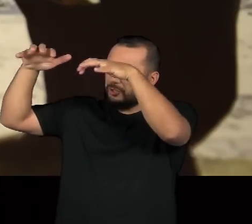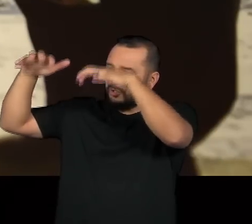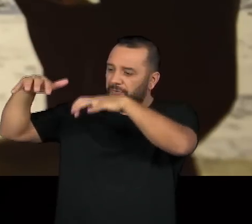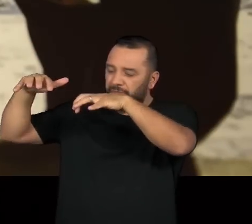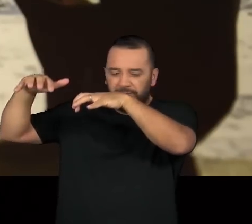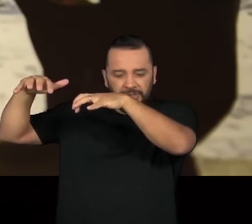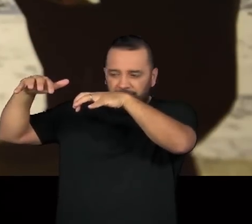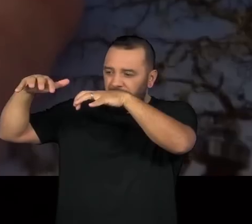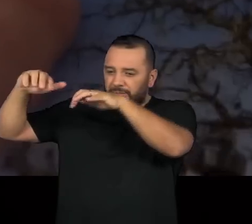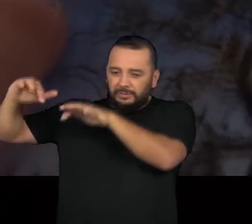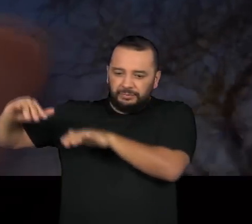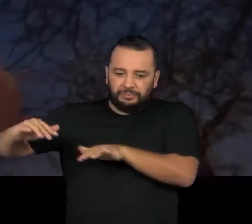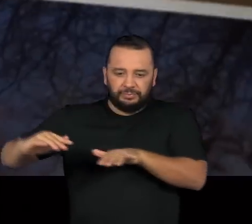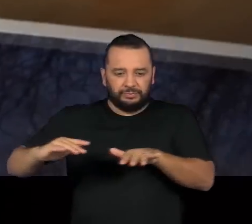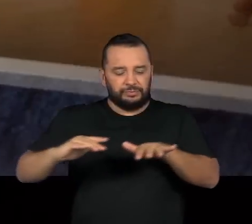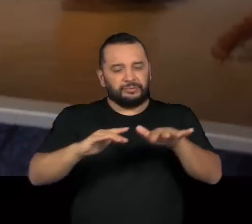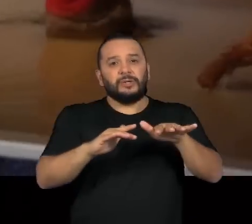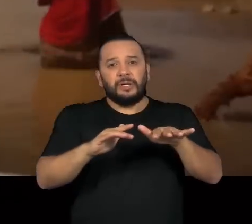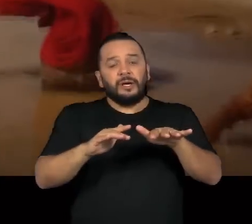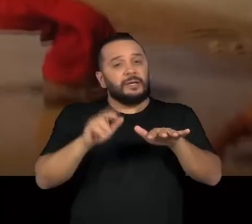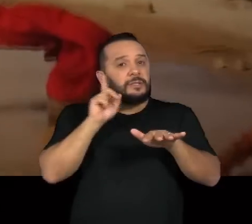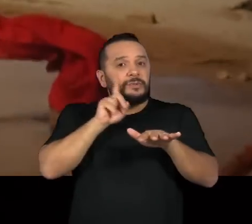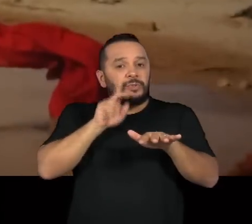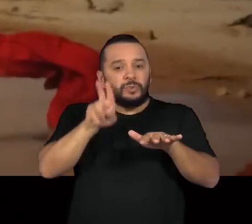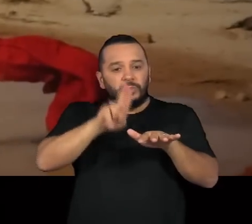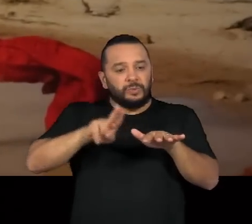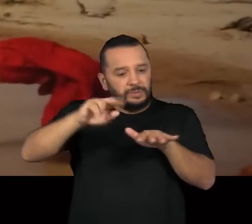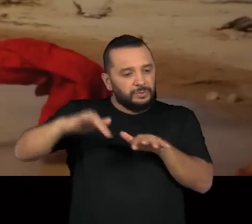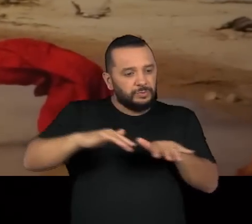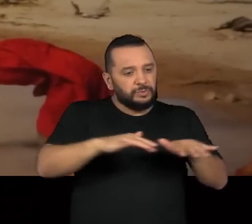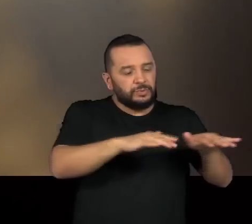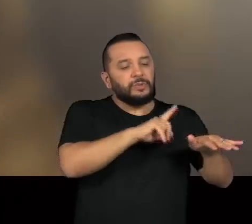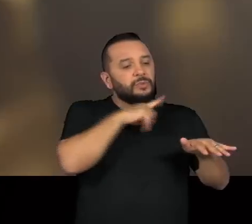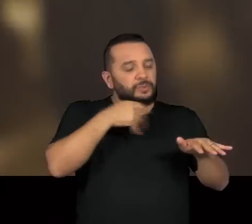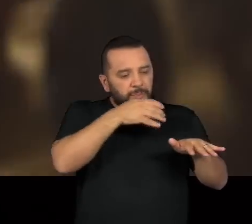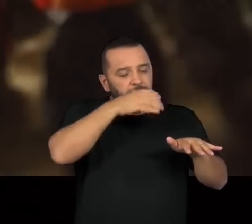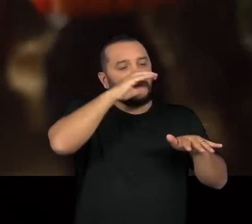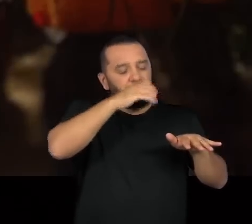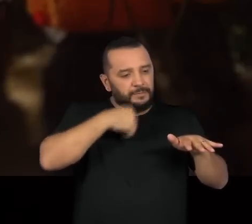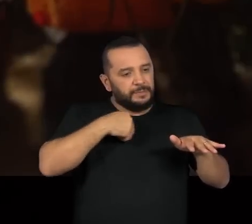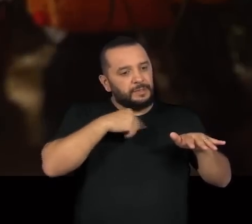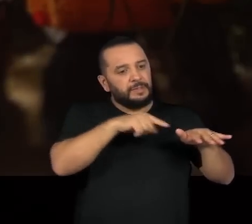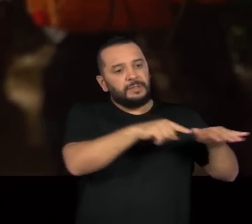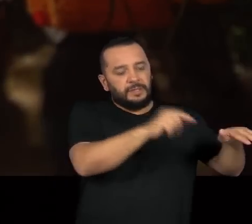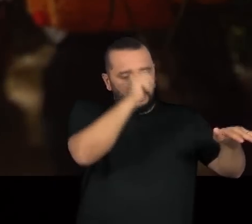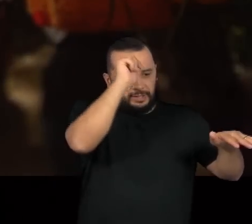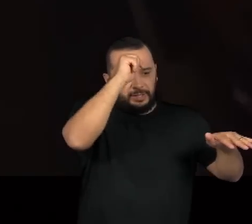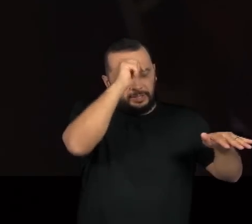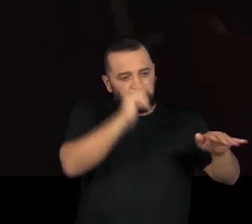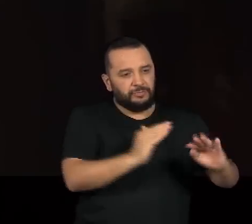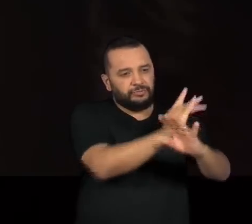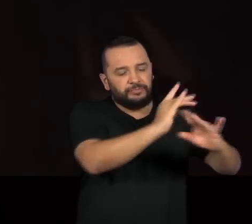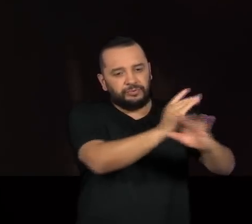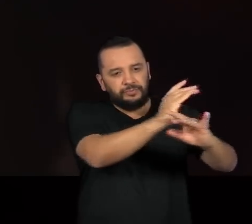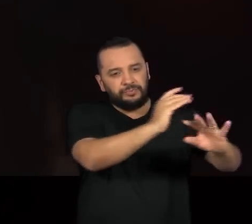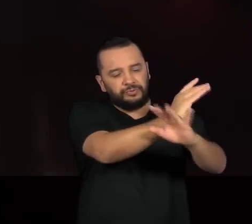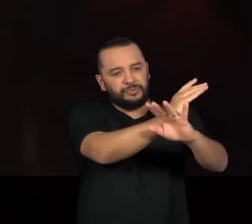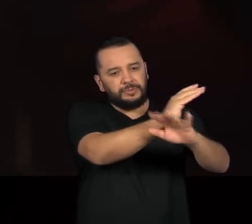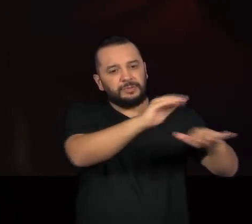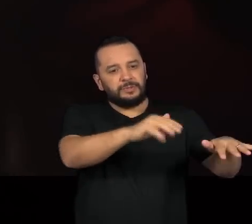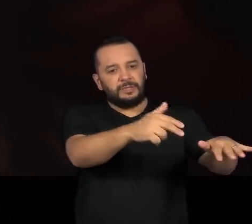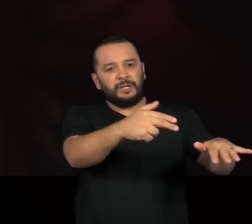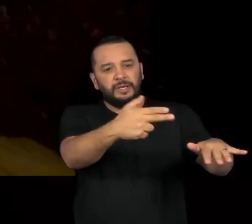russos bebem, que os indianos molham suas lavouras, que os indonésios veem cair sobre suas florestas,